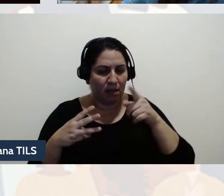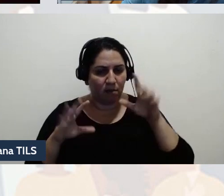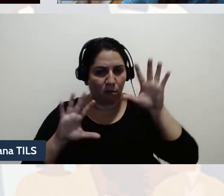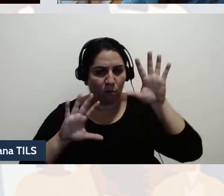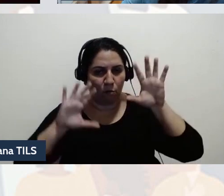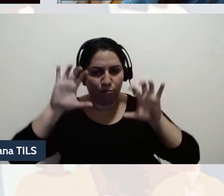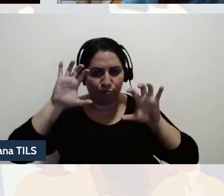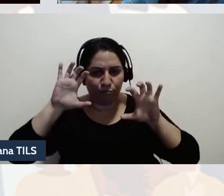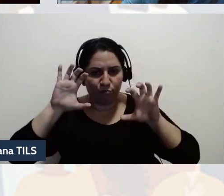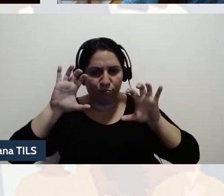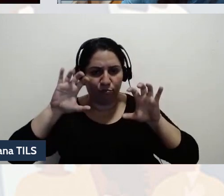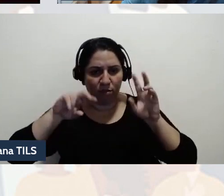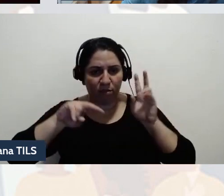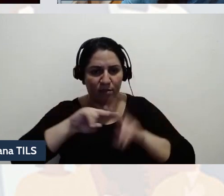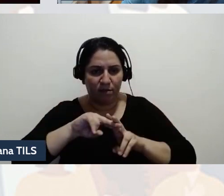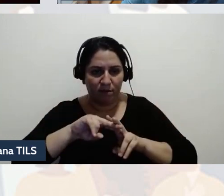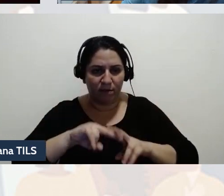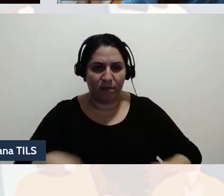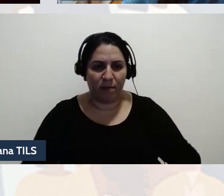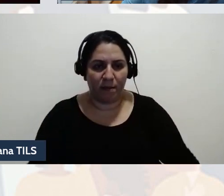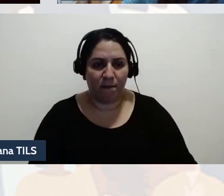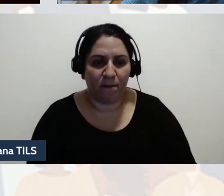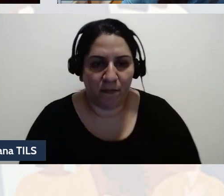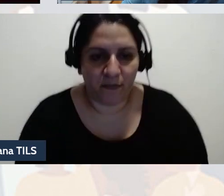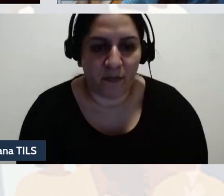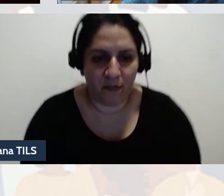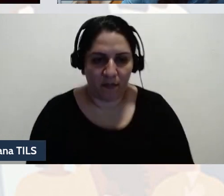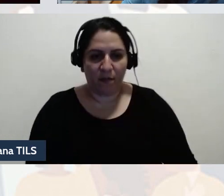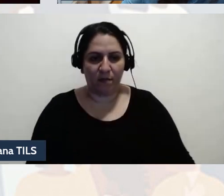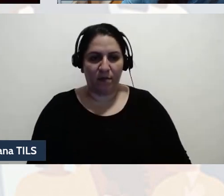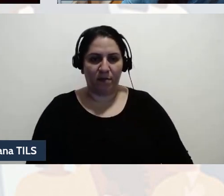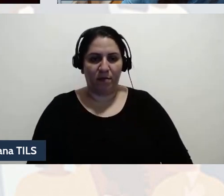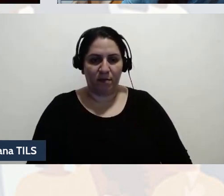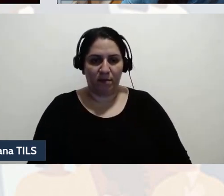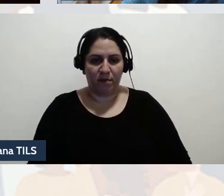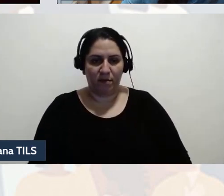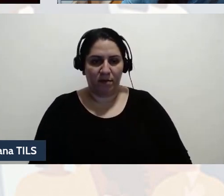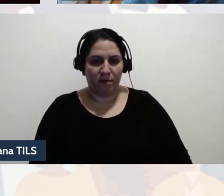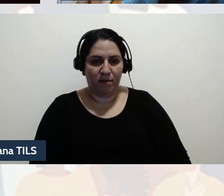congelou. A Lola eu acho que está congelada, ou não?